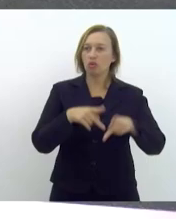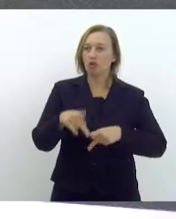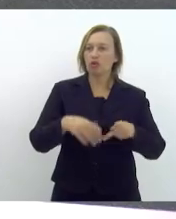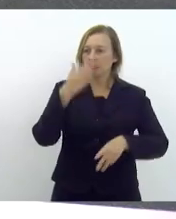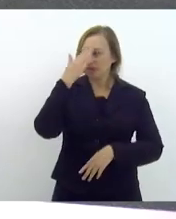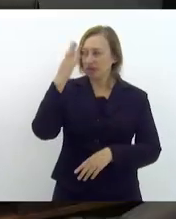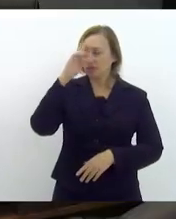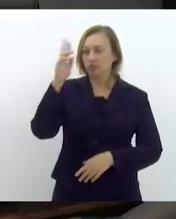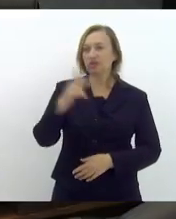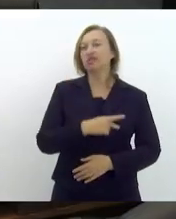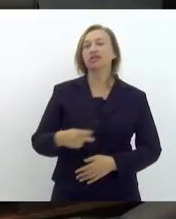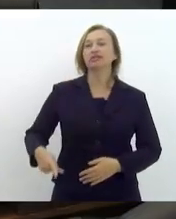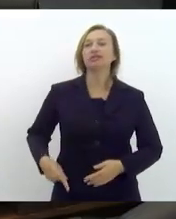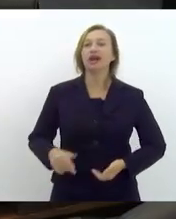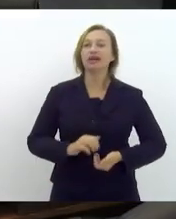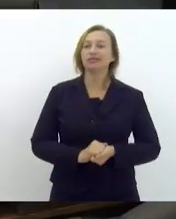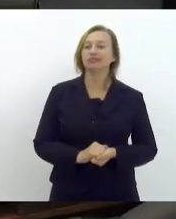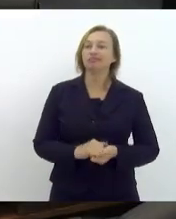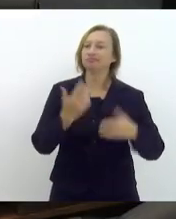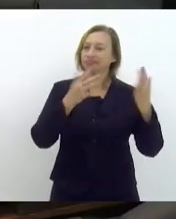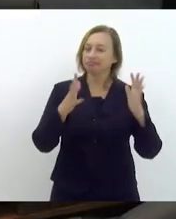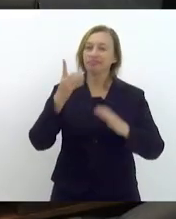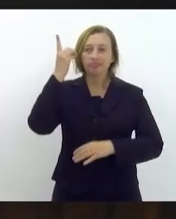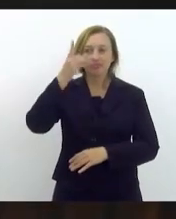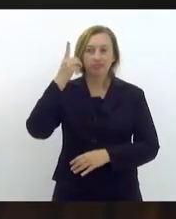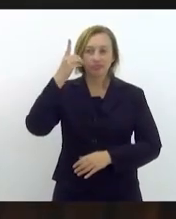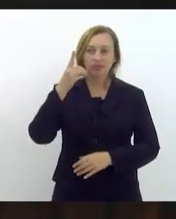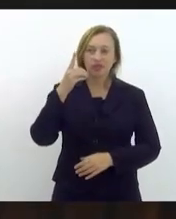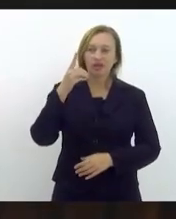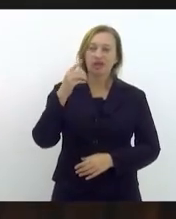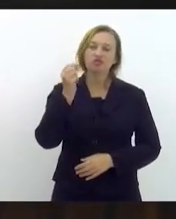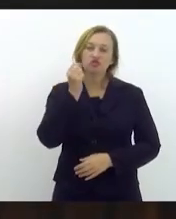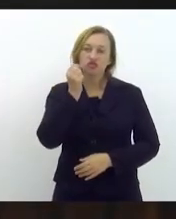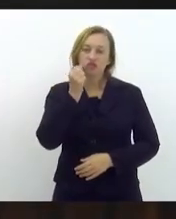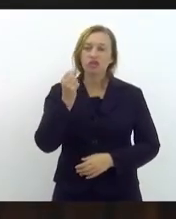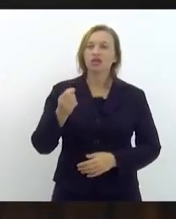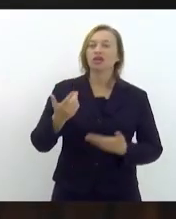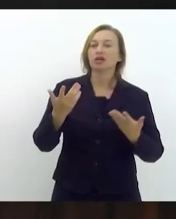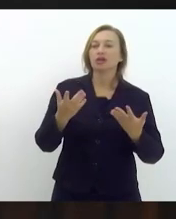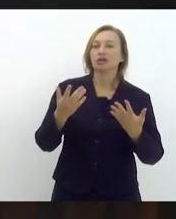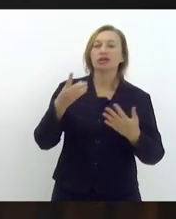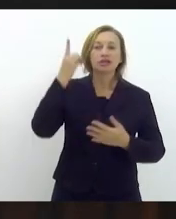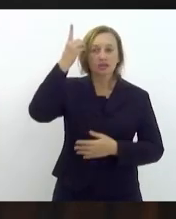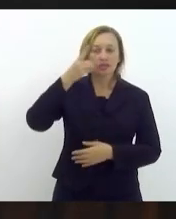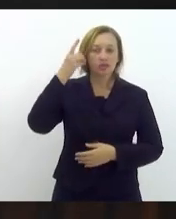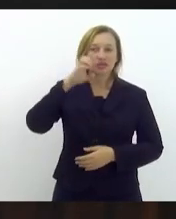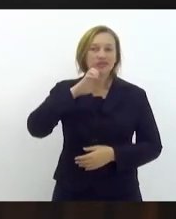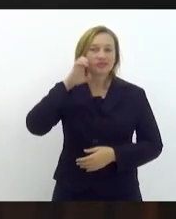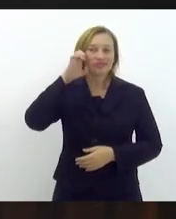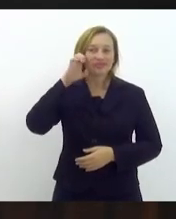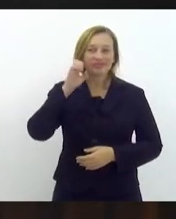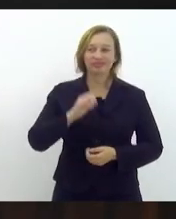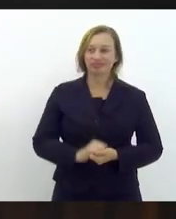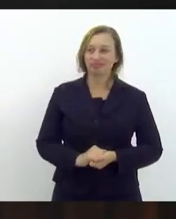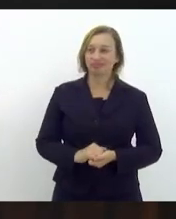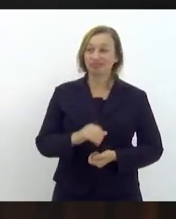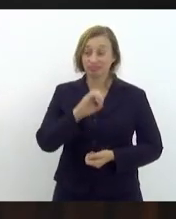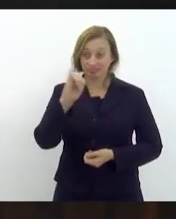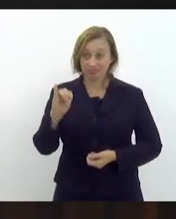Presidente Parabéns deputado Giovani Ratinho pela sua luta deputada Érica takemoto